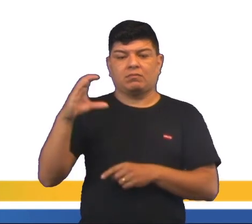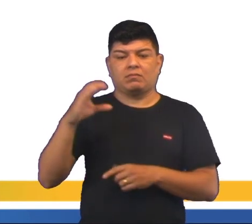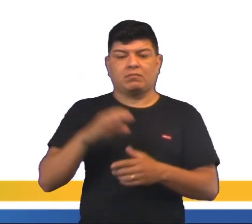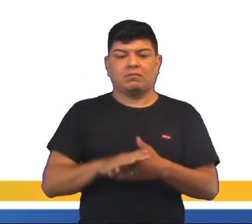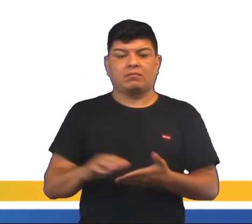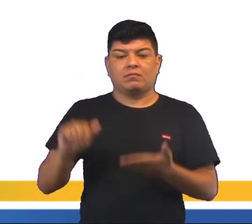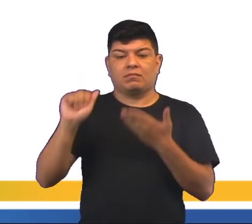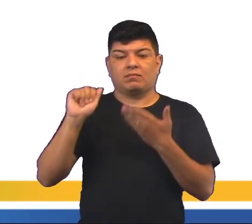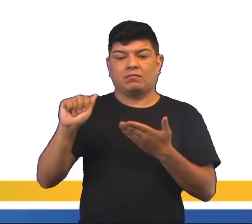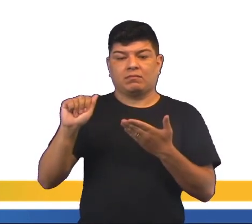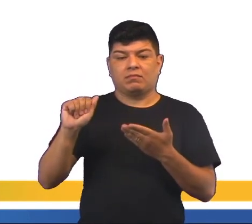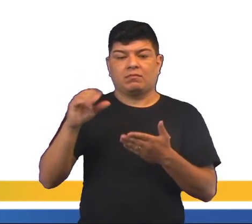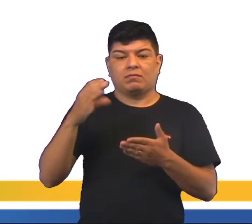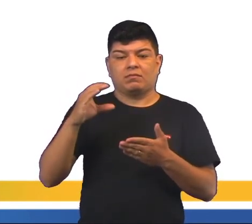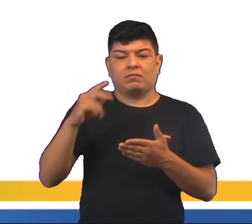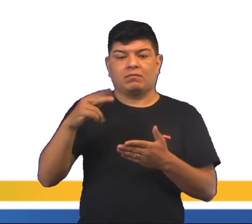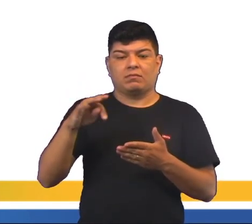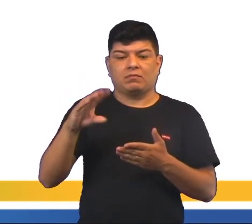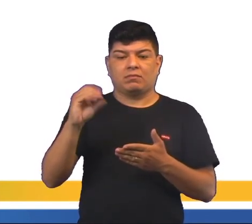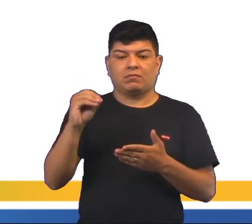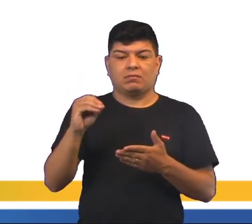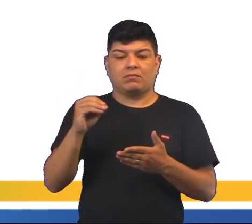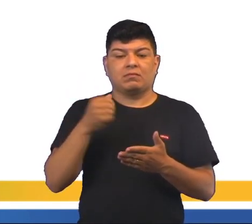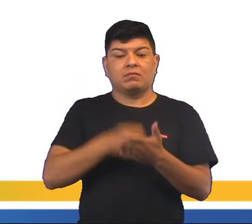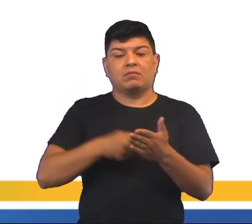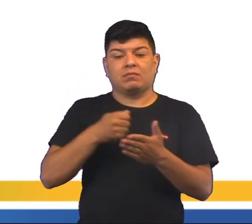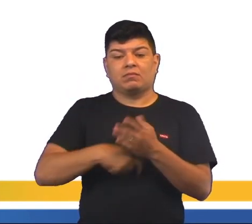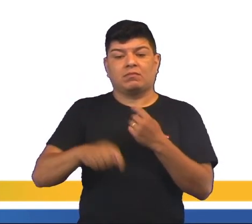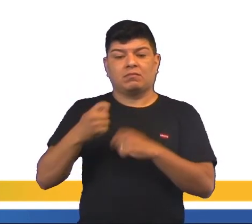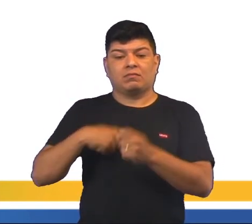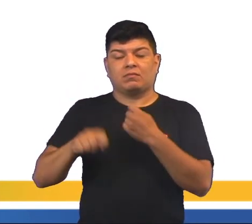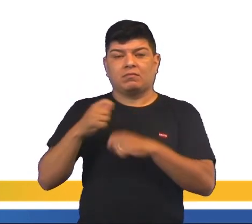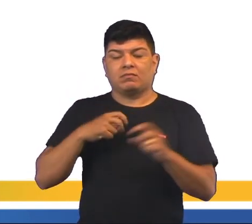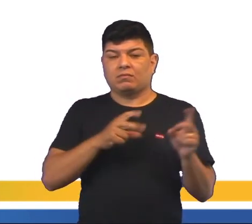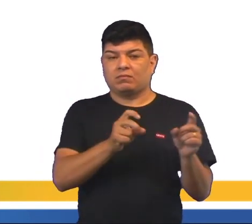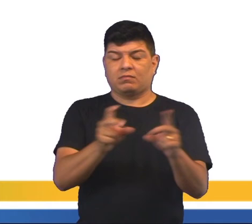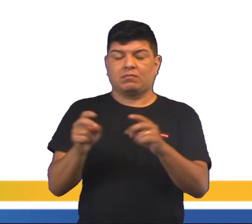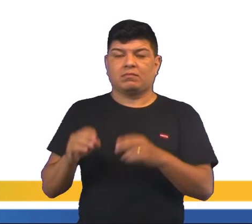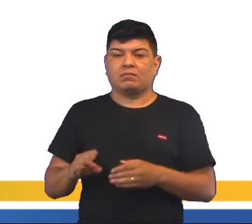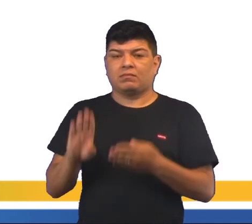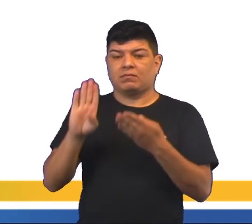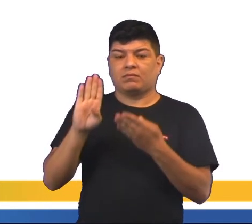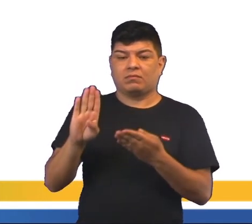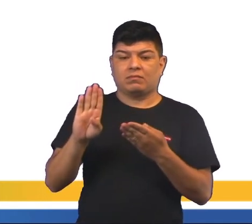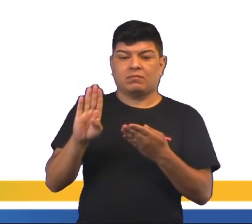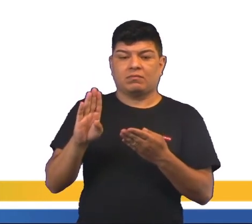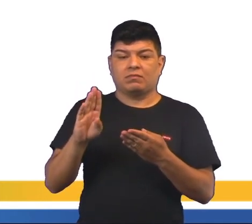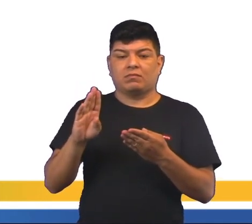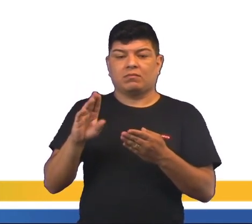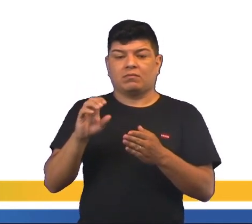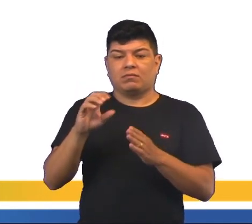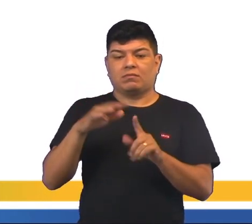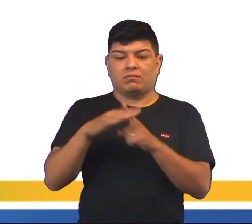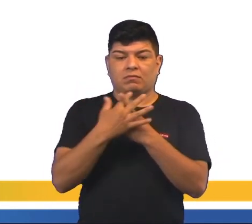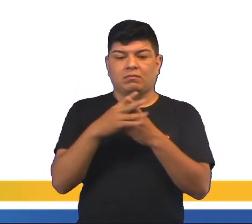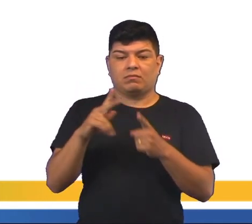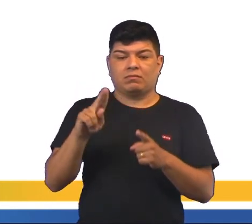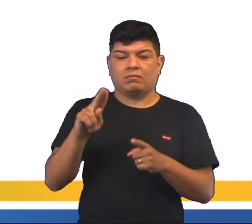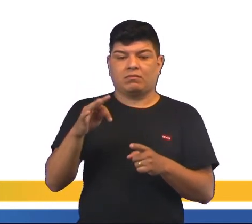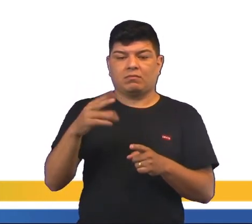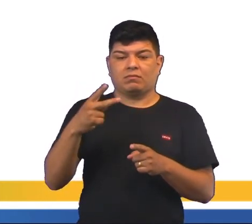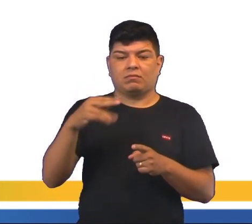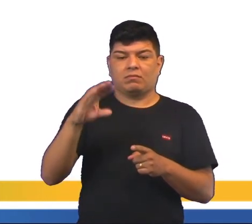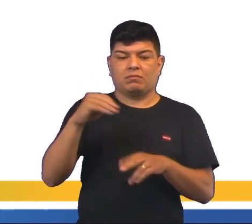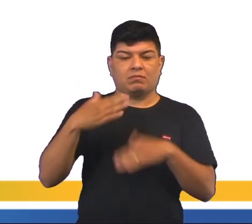científico? Letra A. O socialismo utópico defende a economia de mercado. Letra B. O socialismo utópico